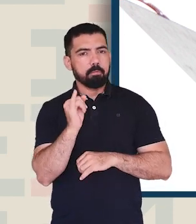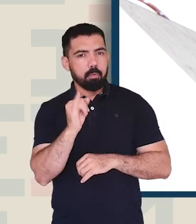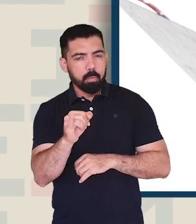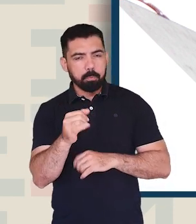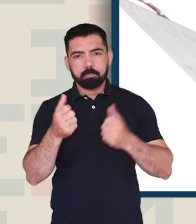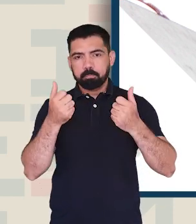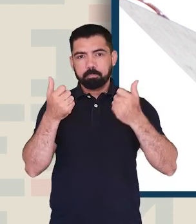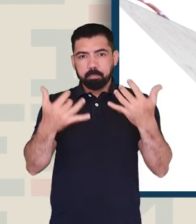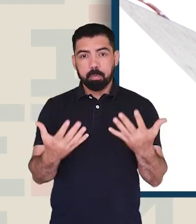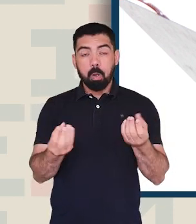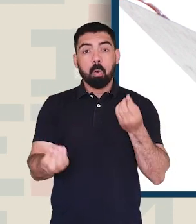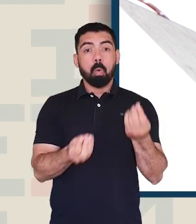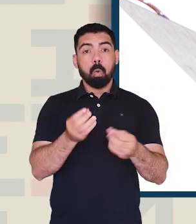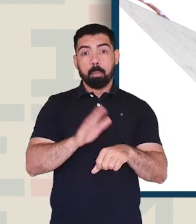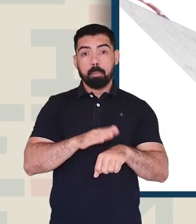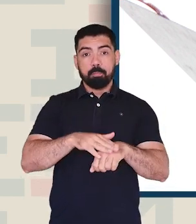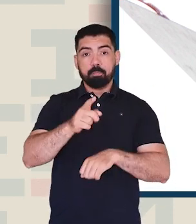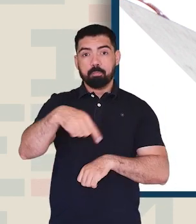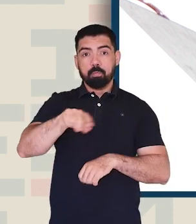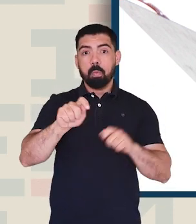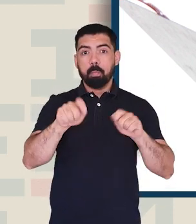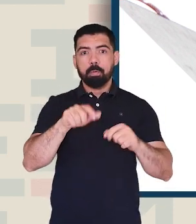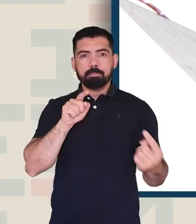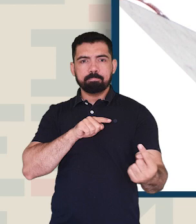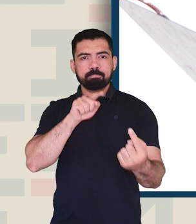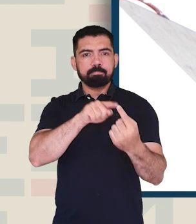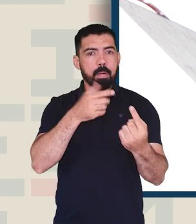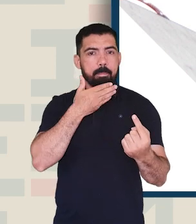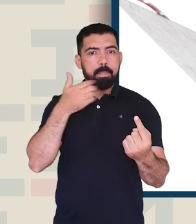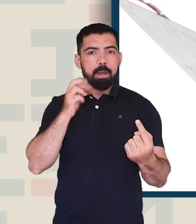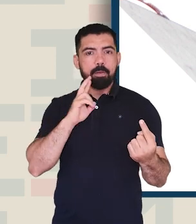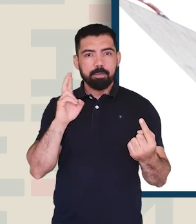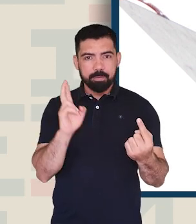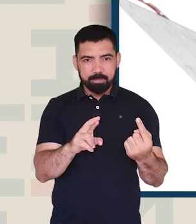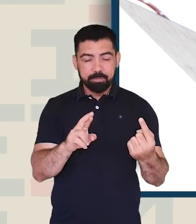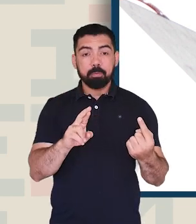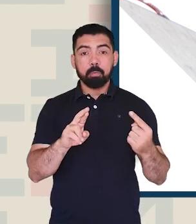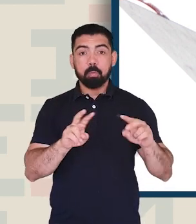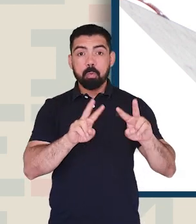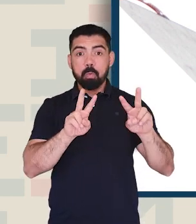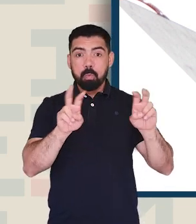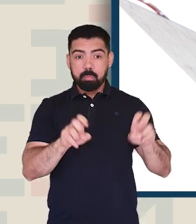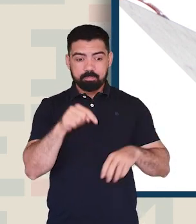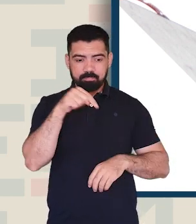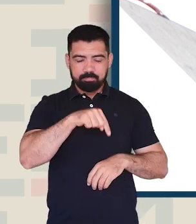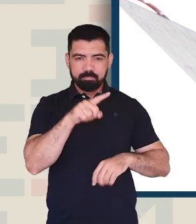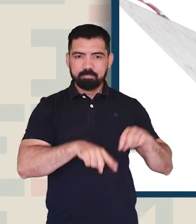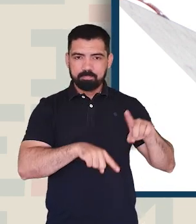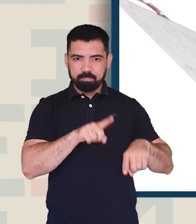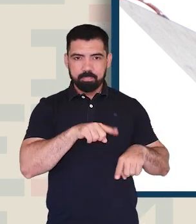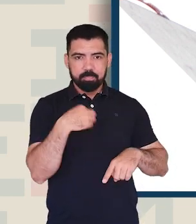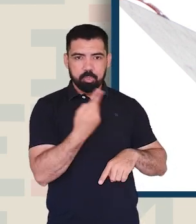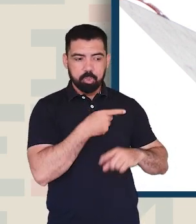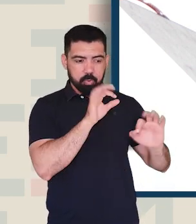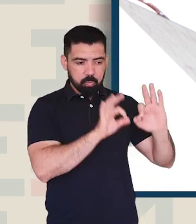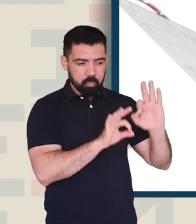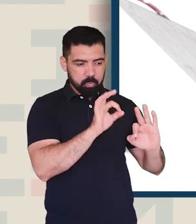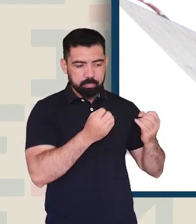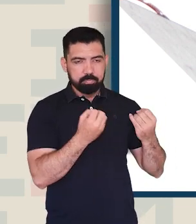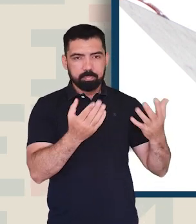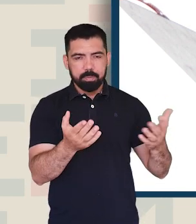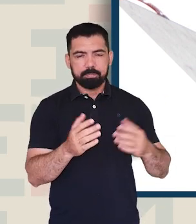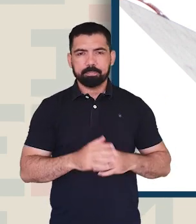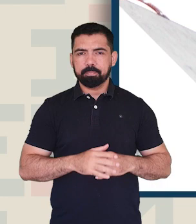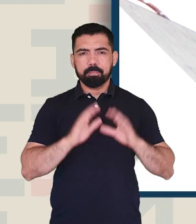e sugestões de como vocês atingirem o melhor resultado com esse material, que a gente tem uma abordagem, como